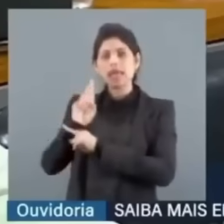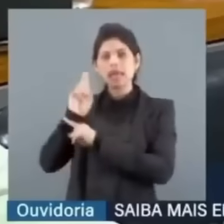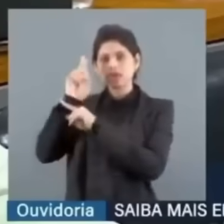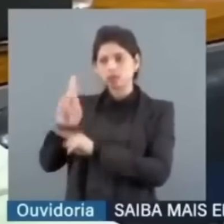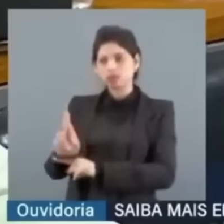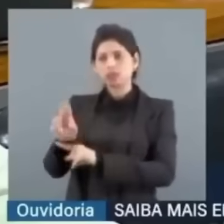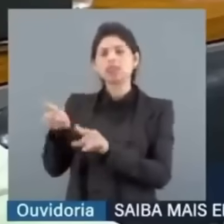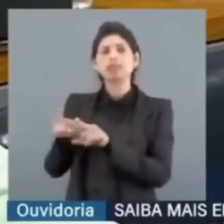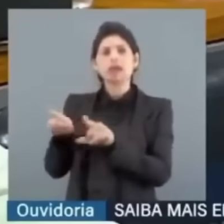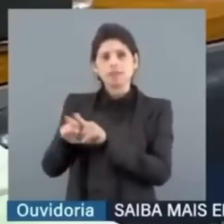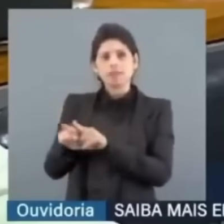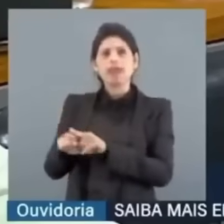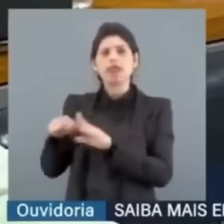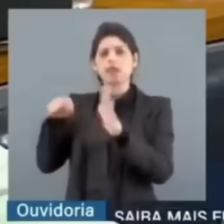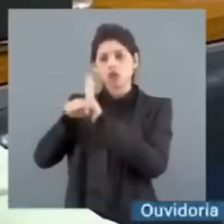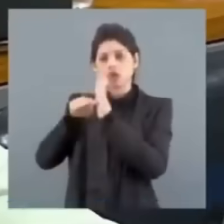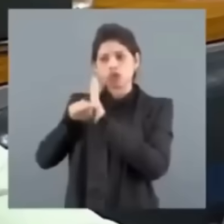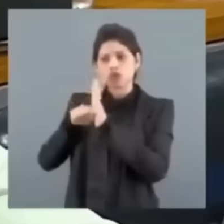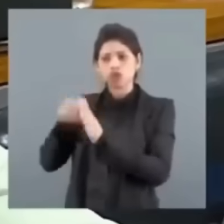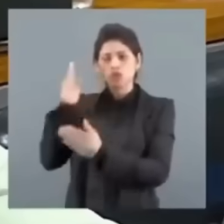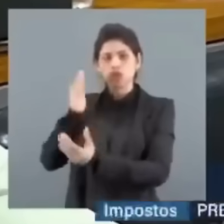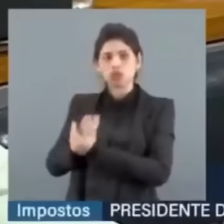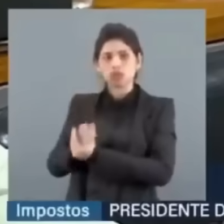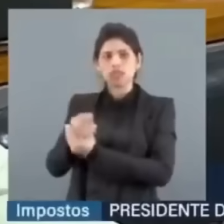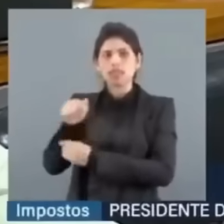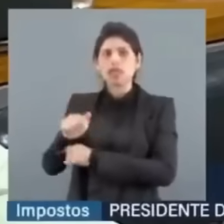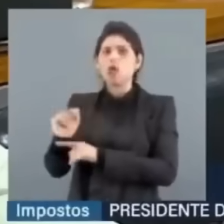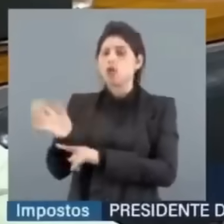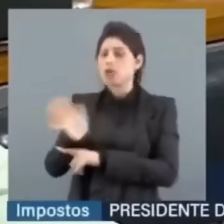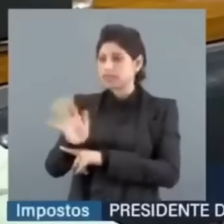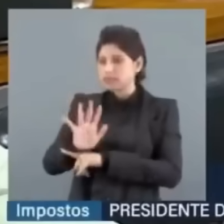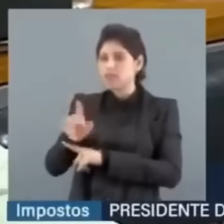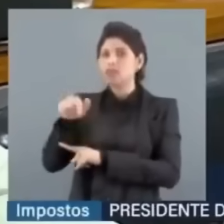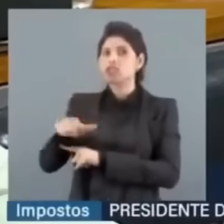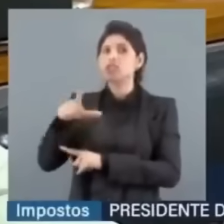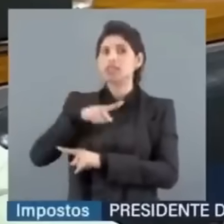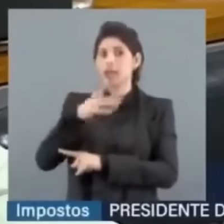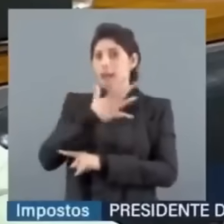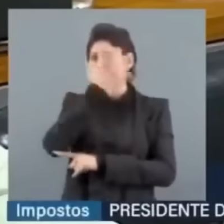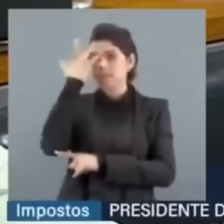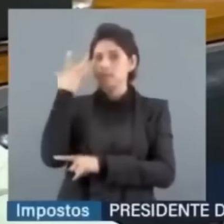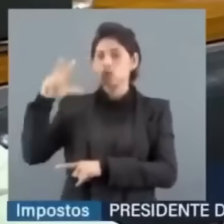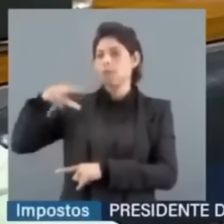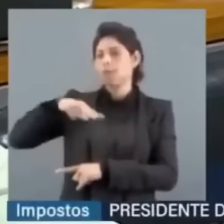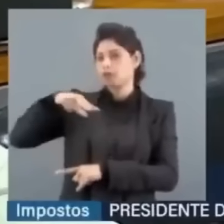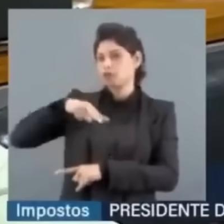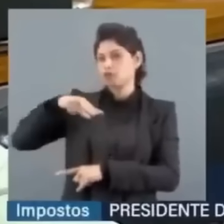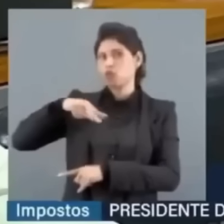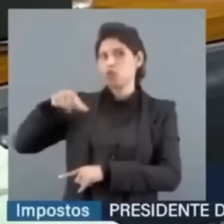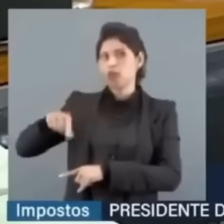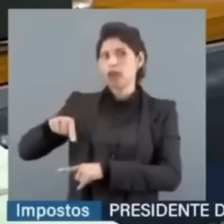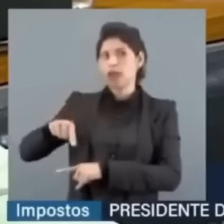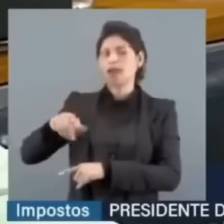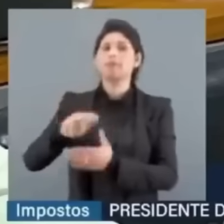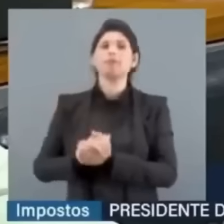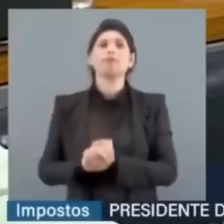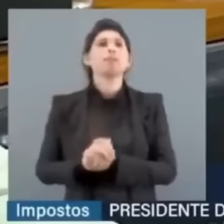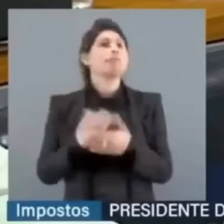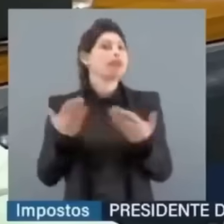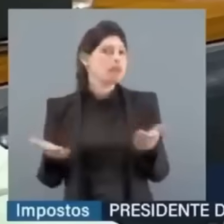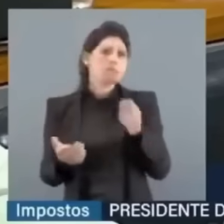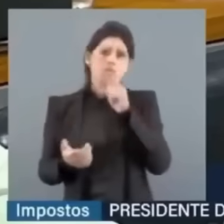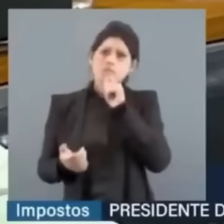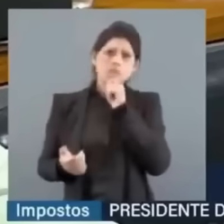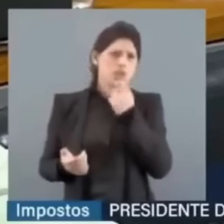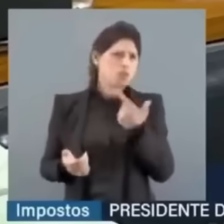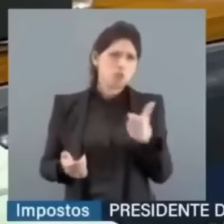está respondendo por eles. Estes inquéritos são da pessoa particular do Mauro César Barbosa Cid. Não tem nada